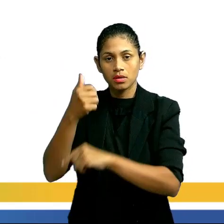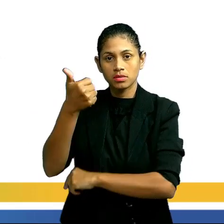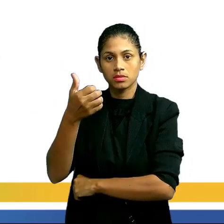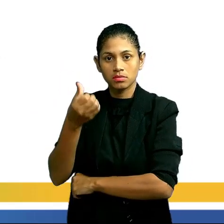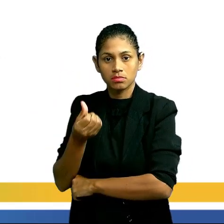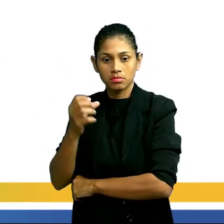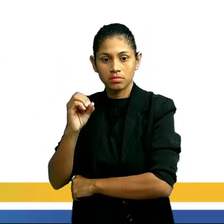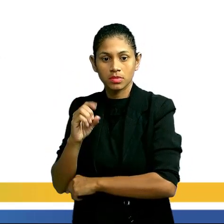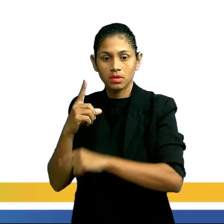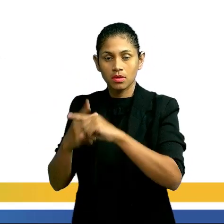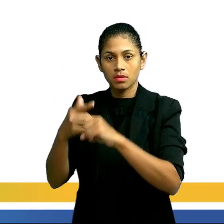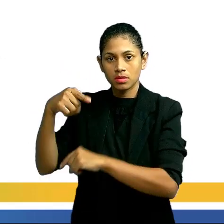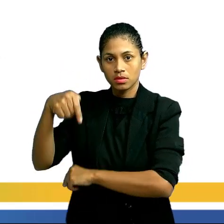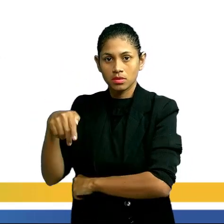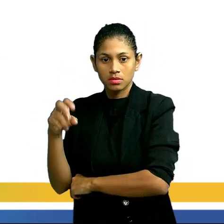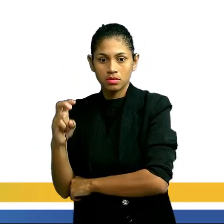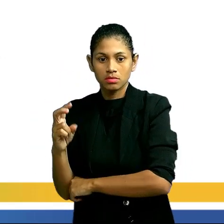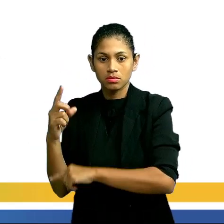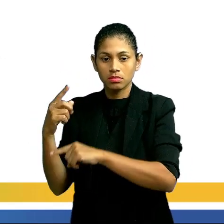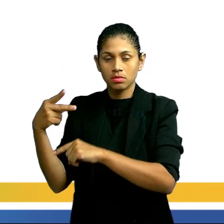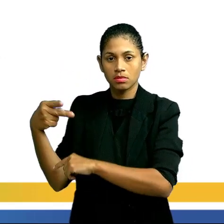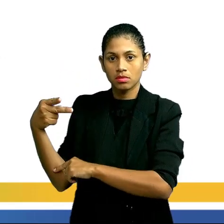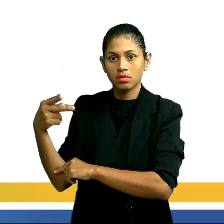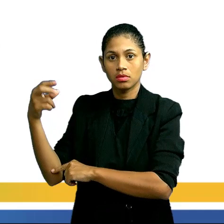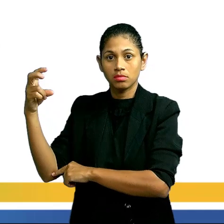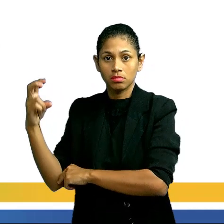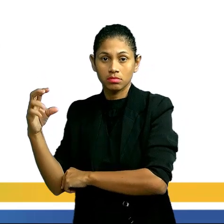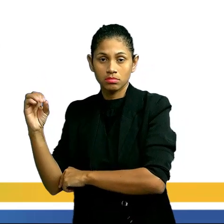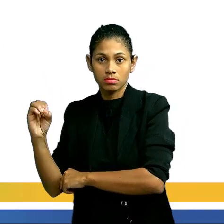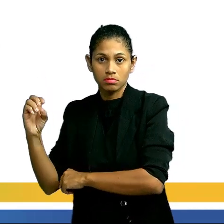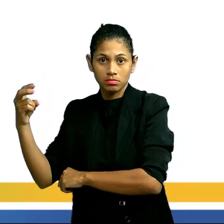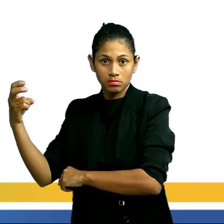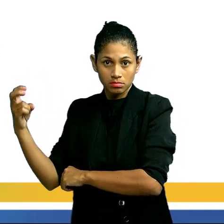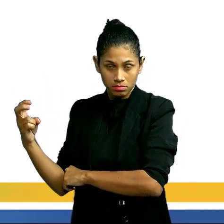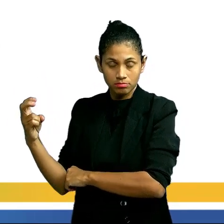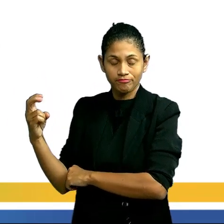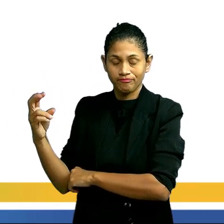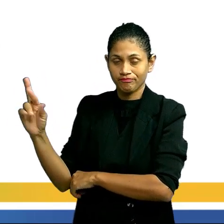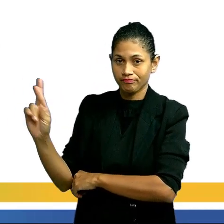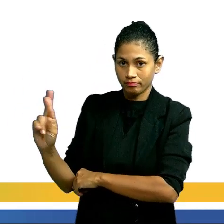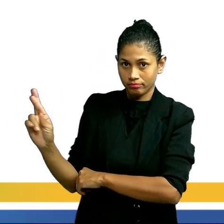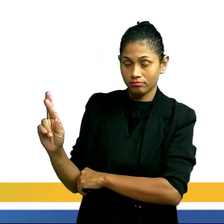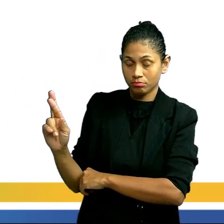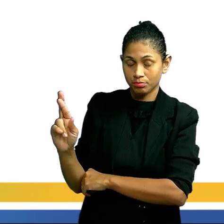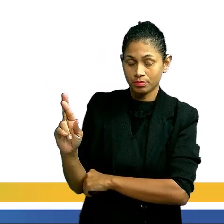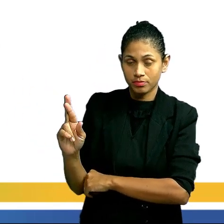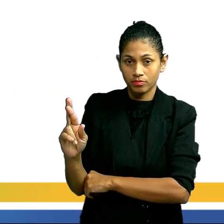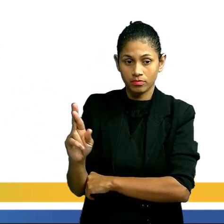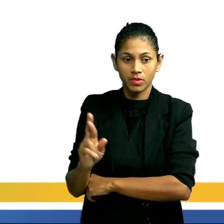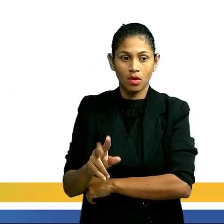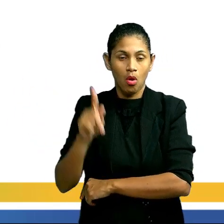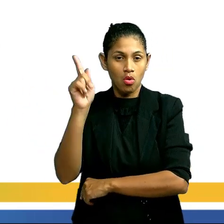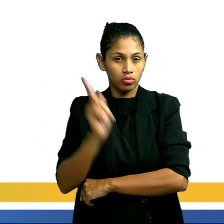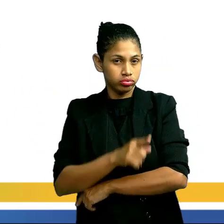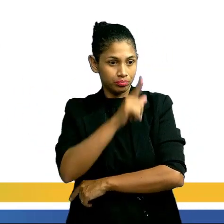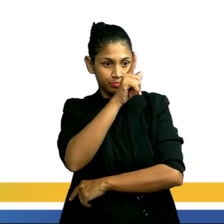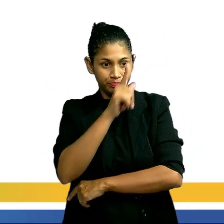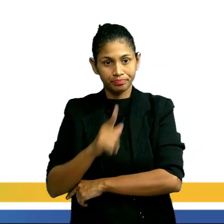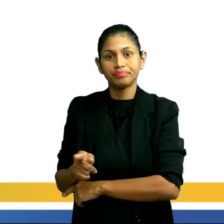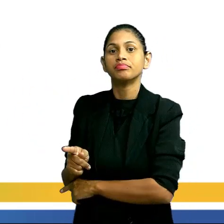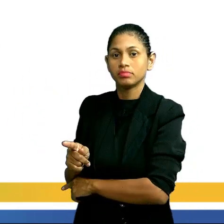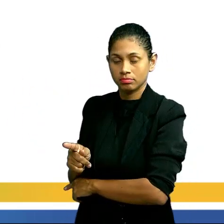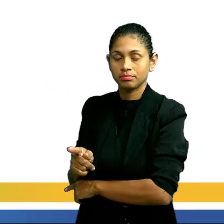75 é igual a R$ 505. E agora é só fazer uma regra de 3,